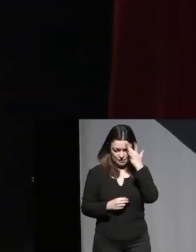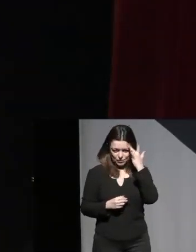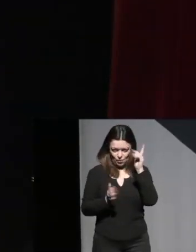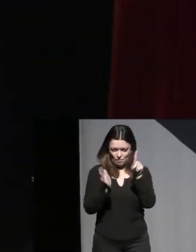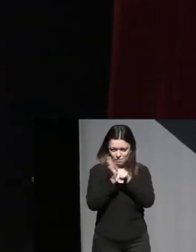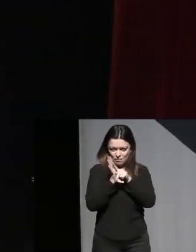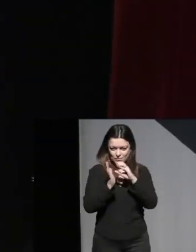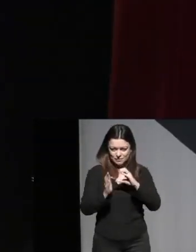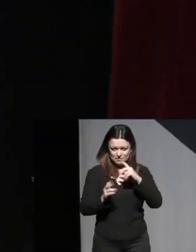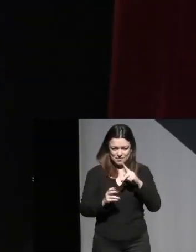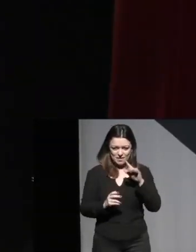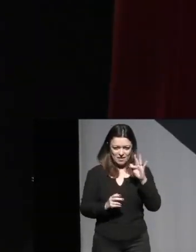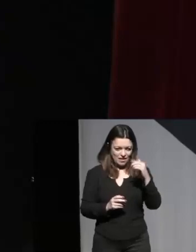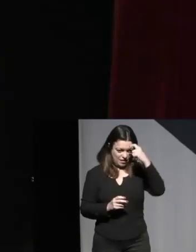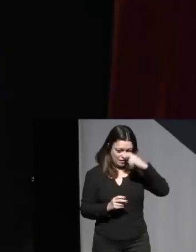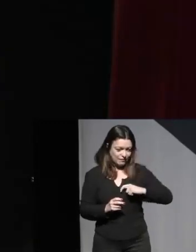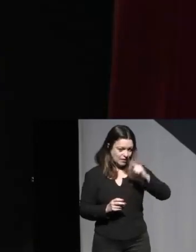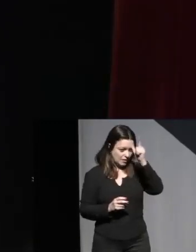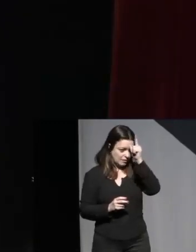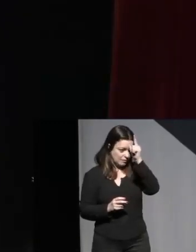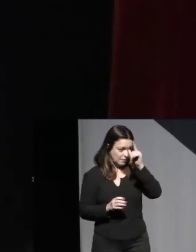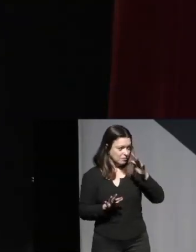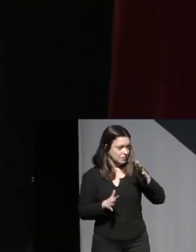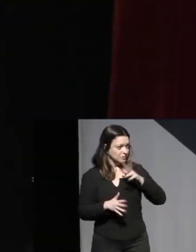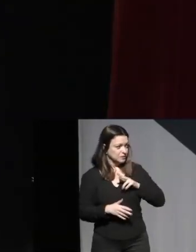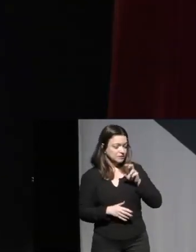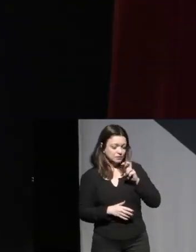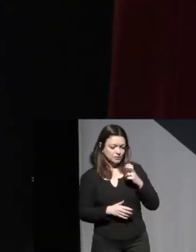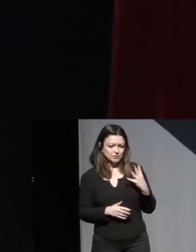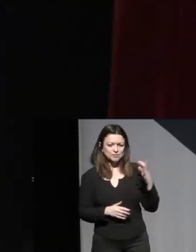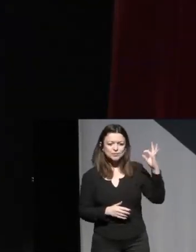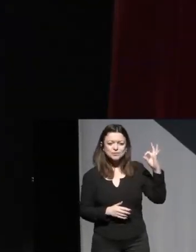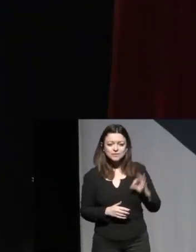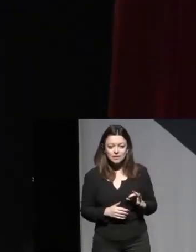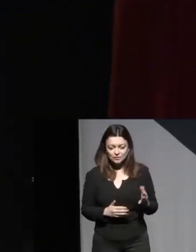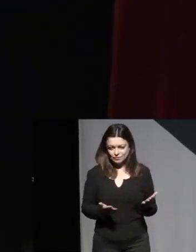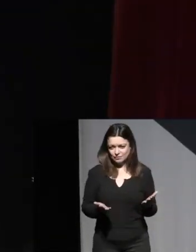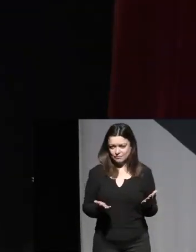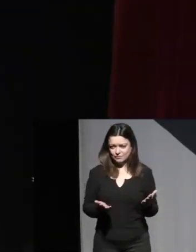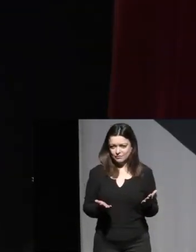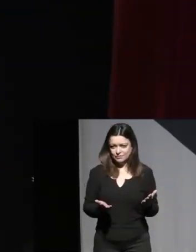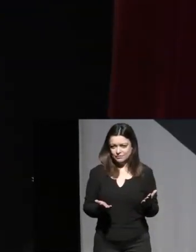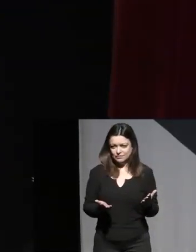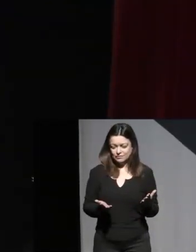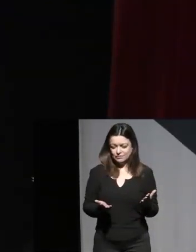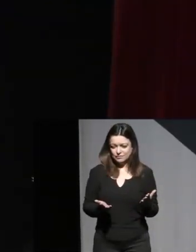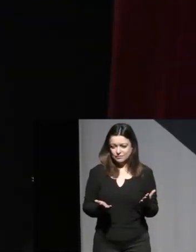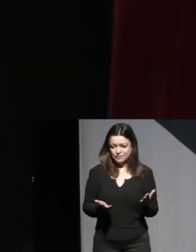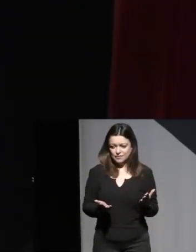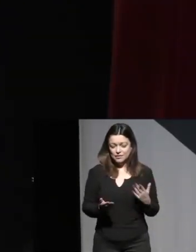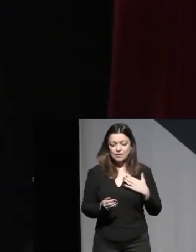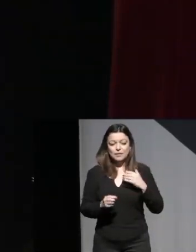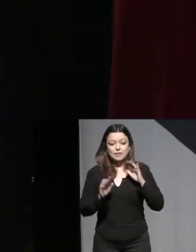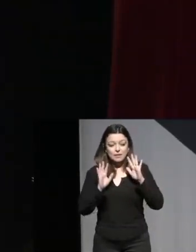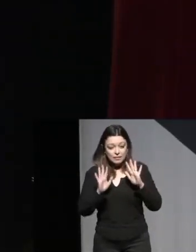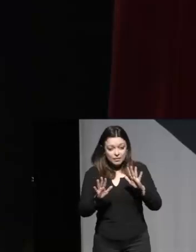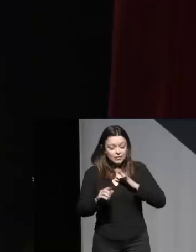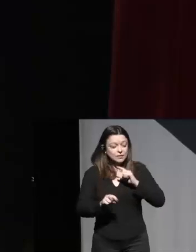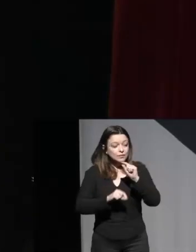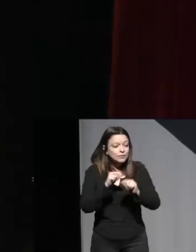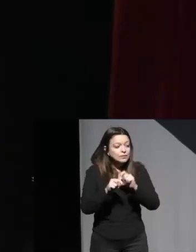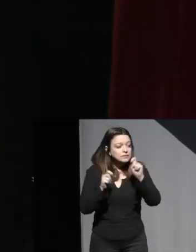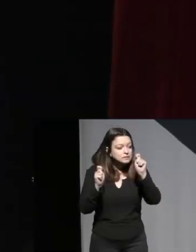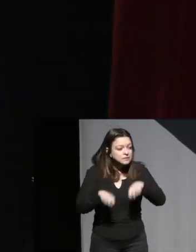na Alemanha, salvo engano, é de 54% alíquota. Mas o fato é que a facilidade